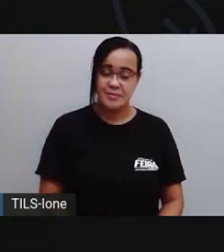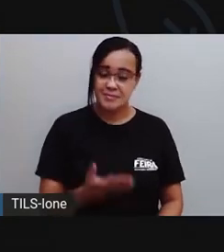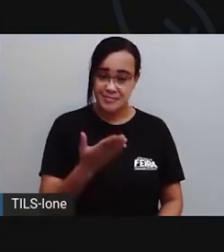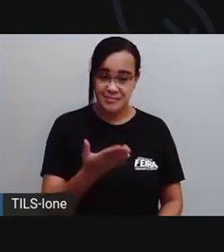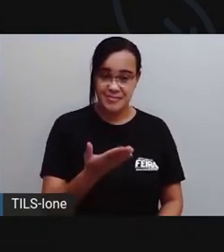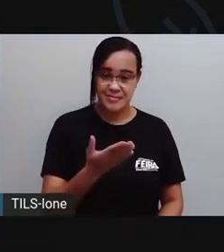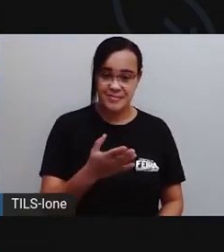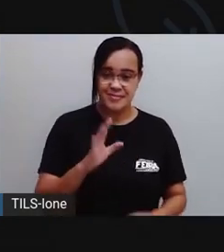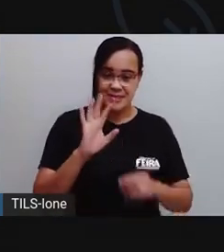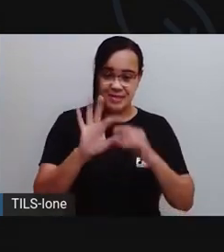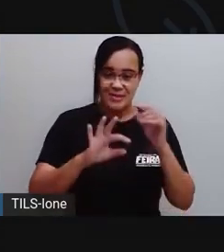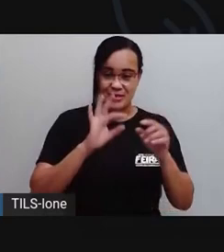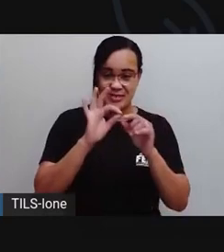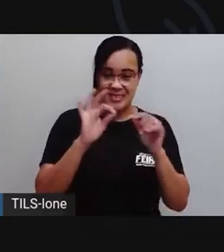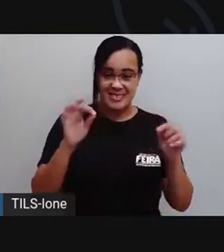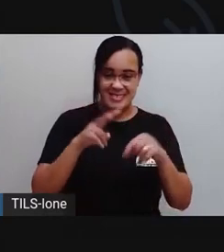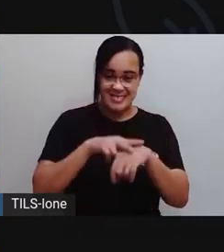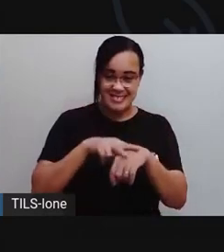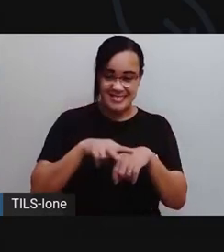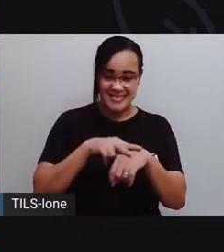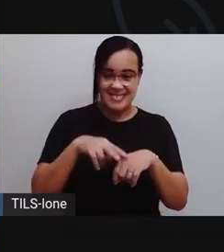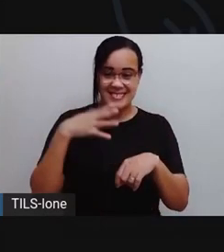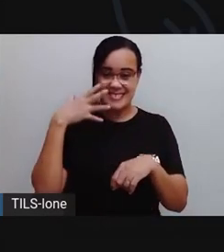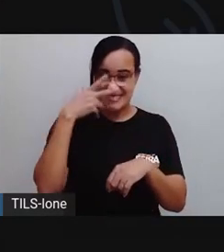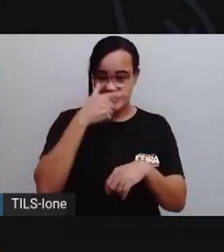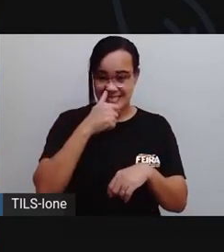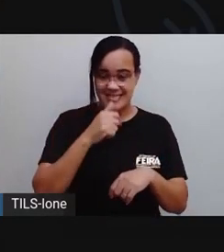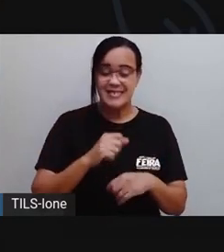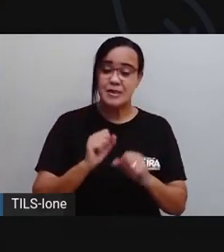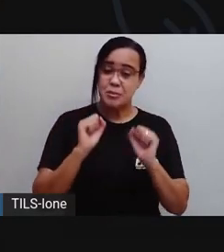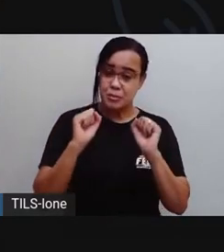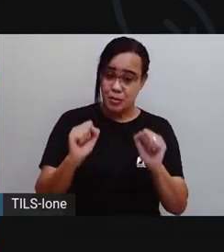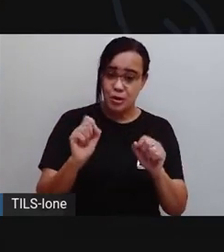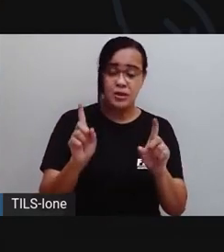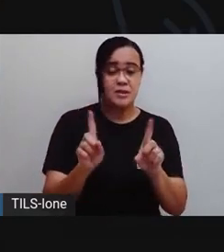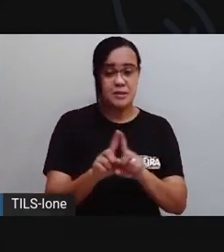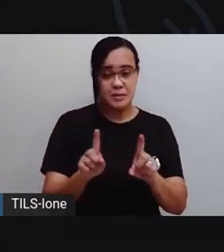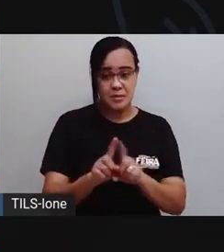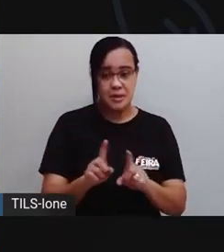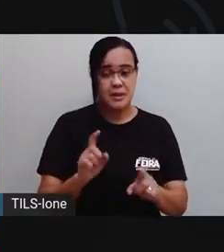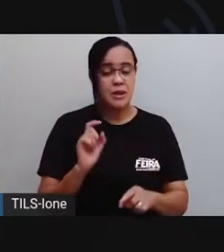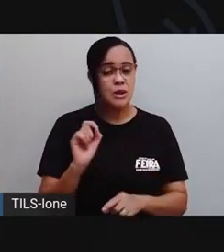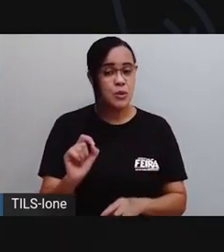Lá assim, tá vendo? Você pode fazer...